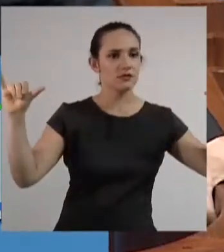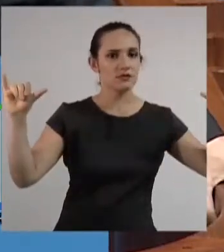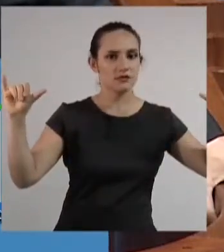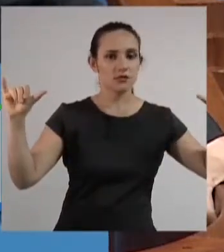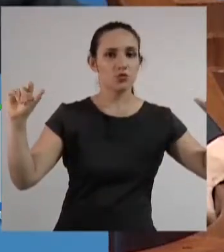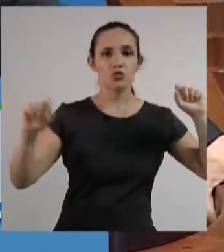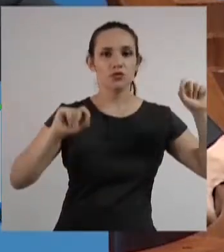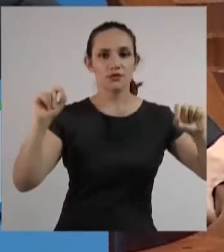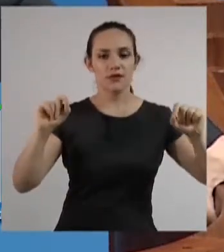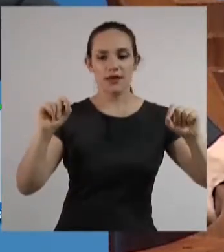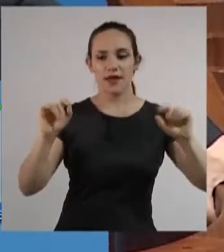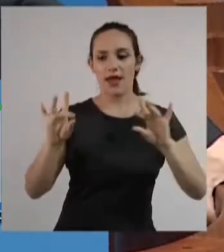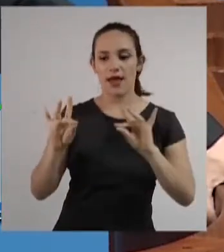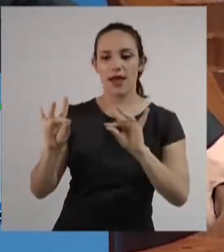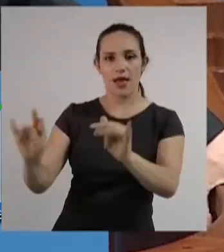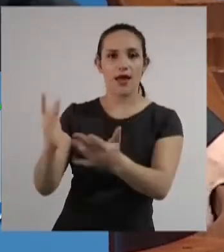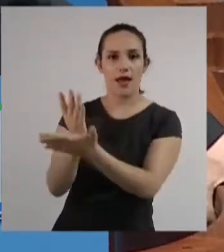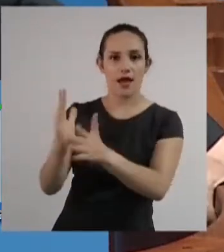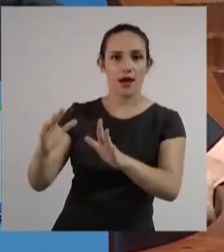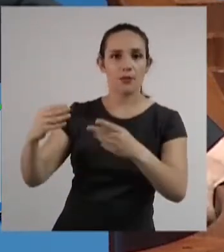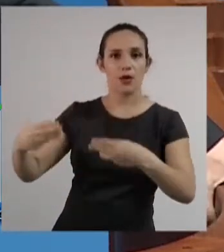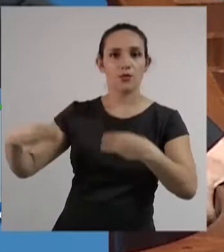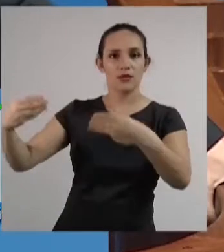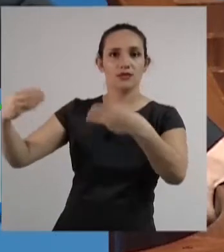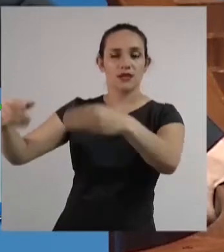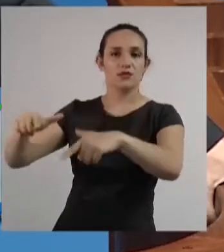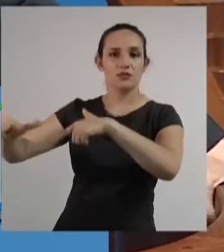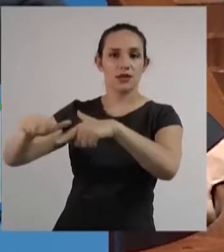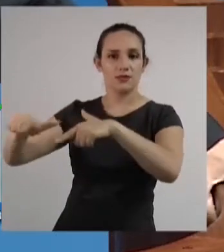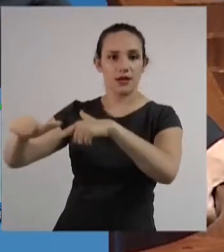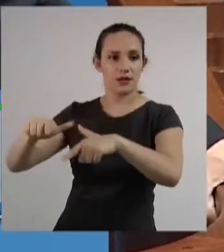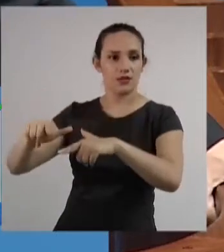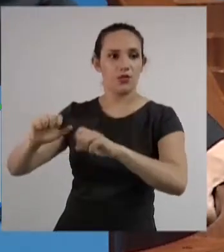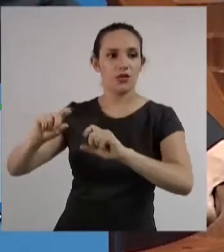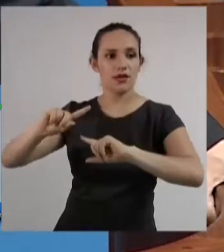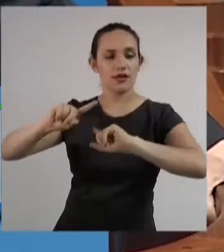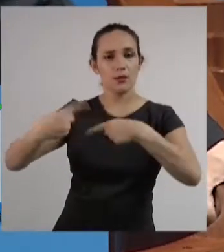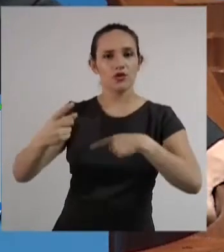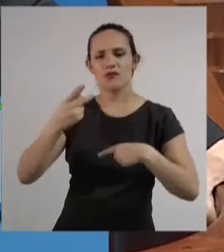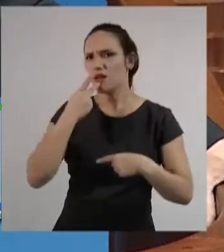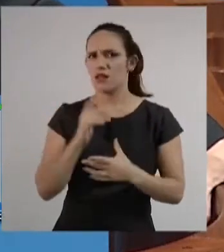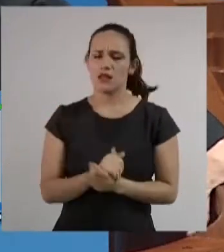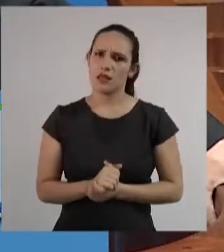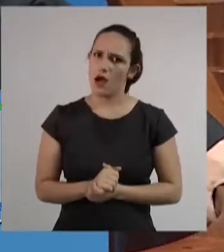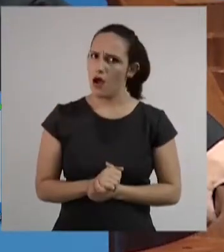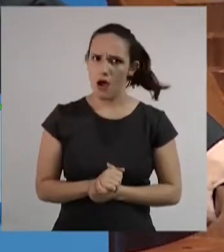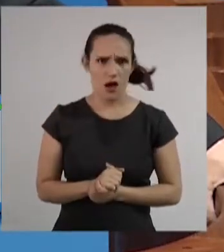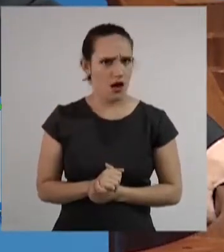vai extinguir o Ministério do Trabalho. Aí no outro dia ele fala,